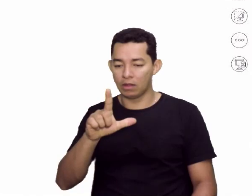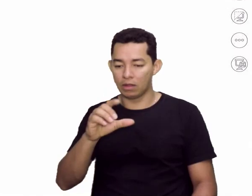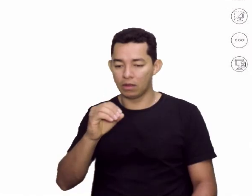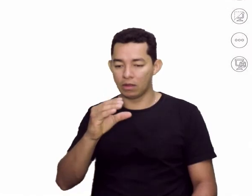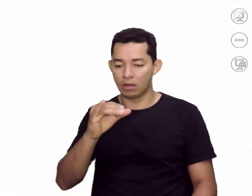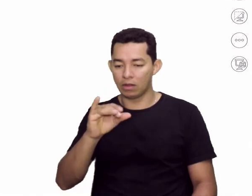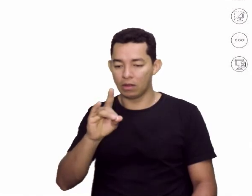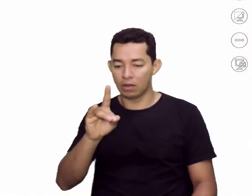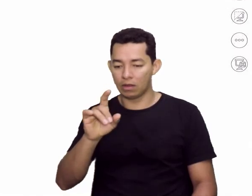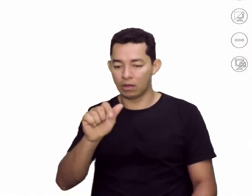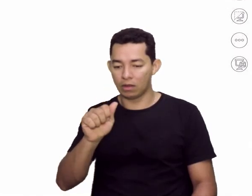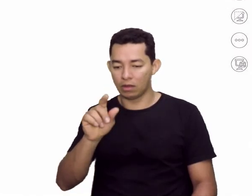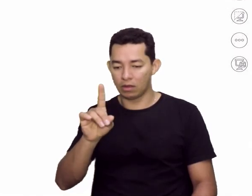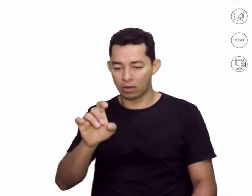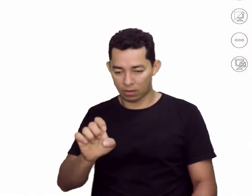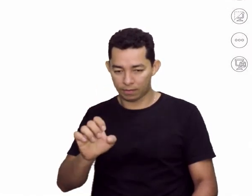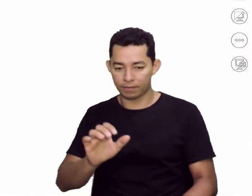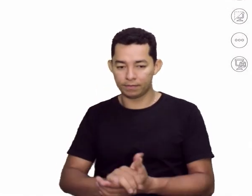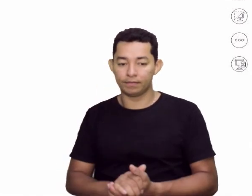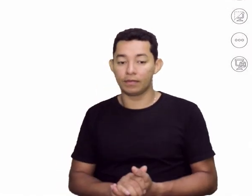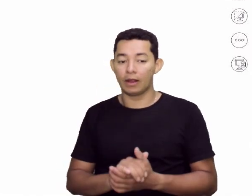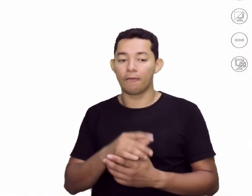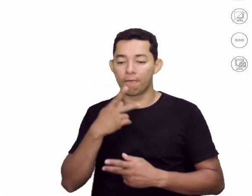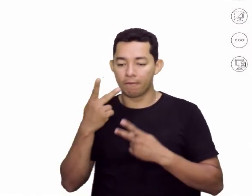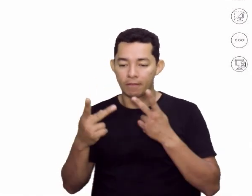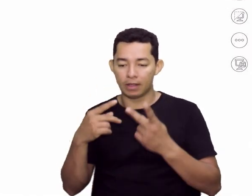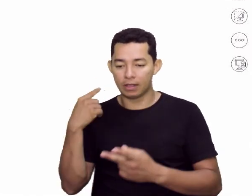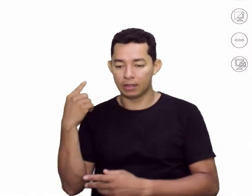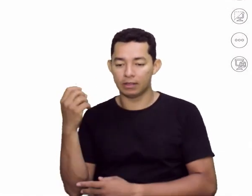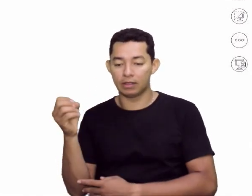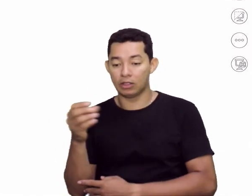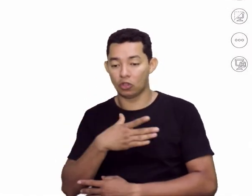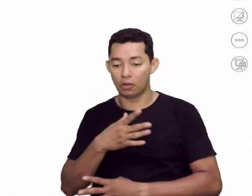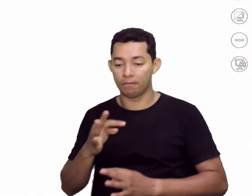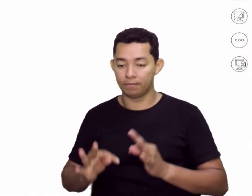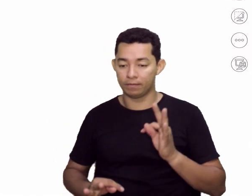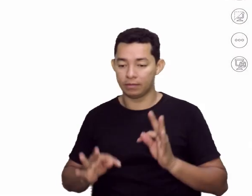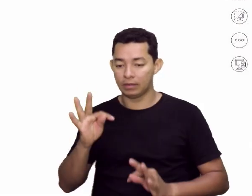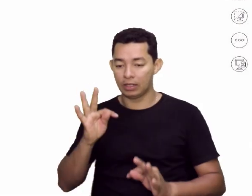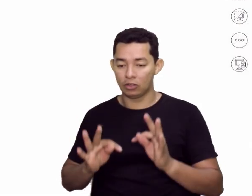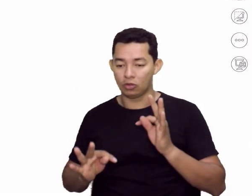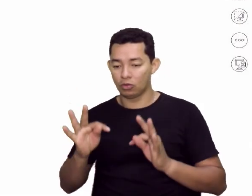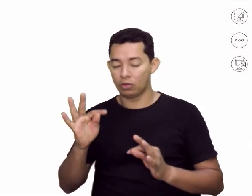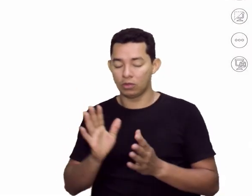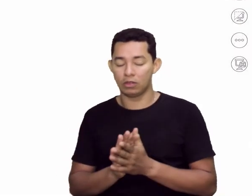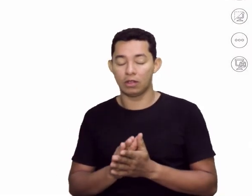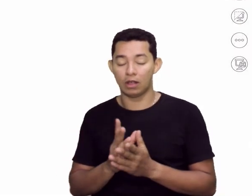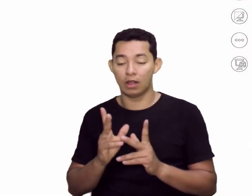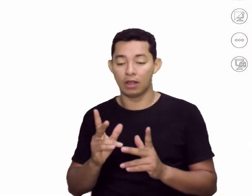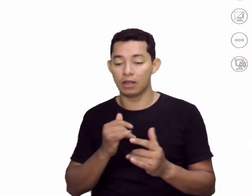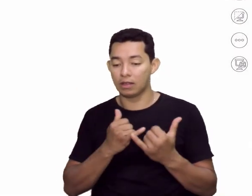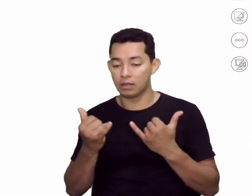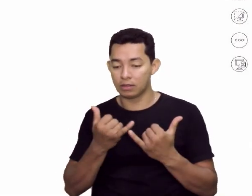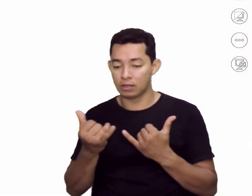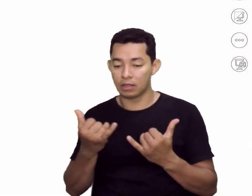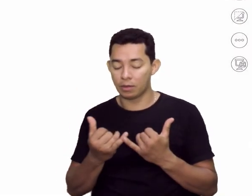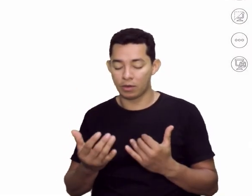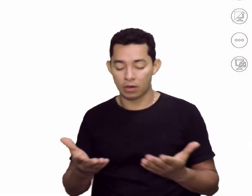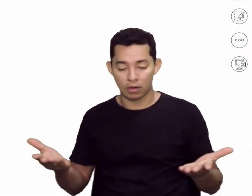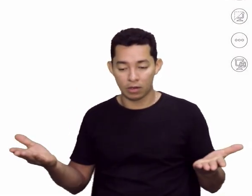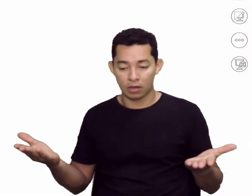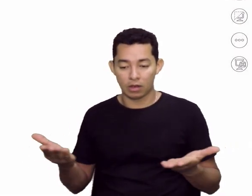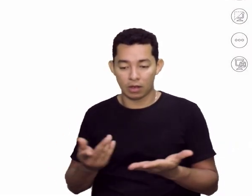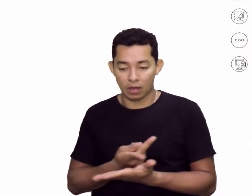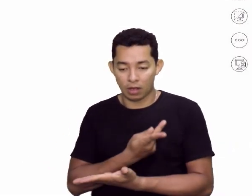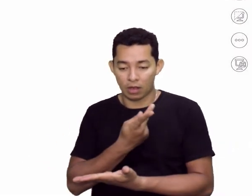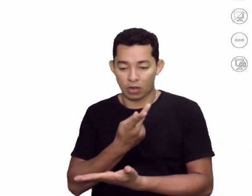industrialização, né? A nova tecnologia revolucionando como está acontecendo nos nossos dias atuais, né? No Brasil,